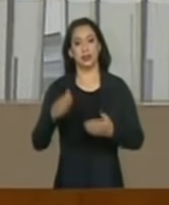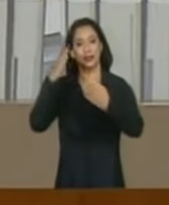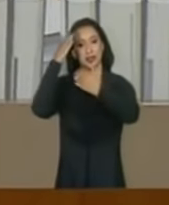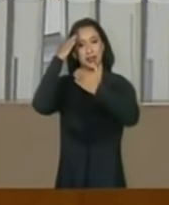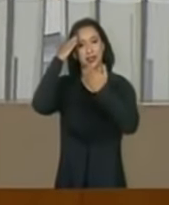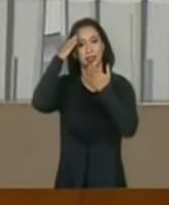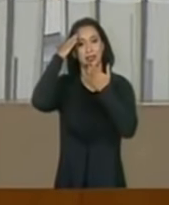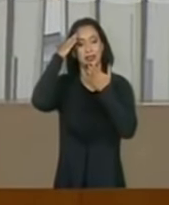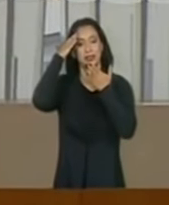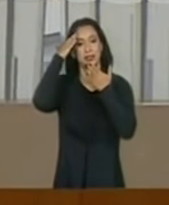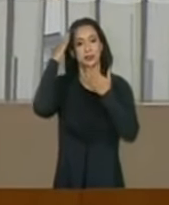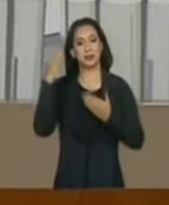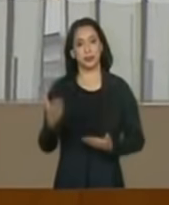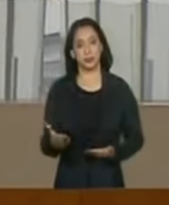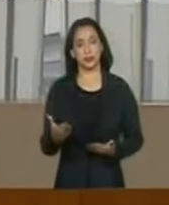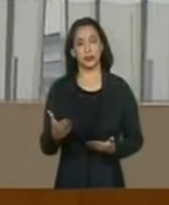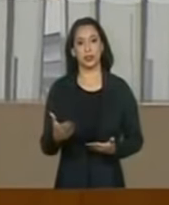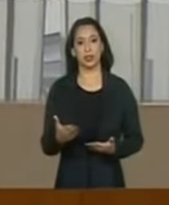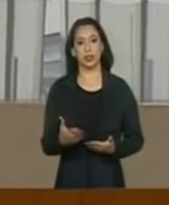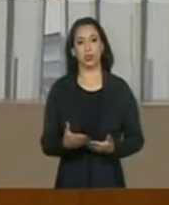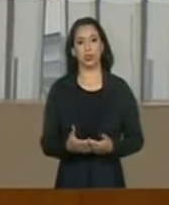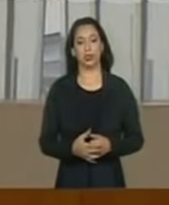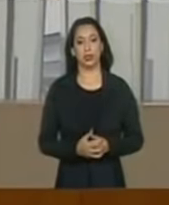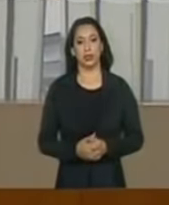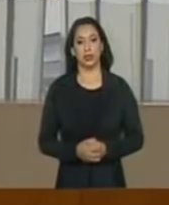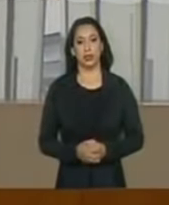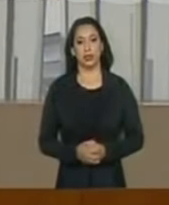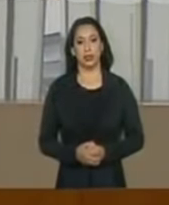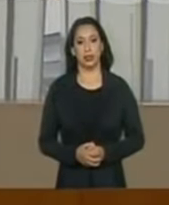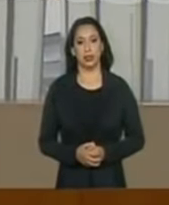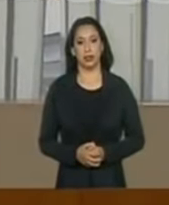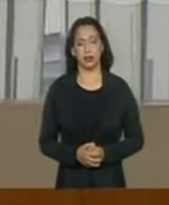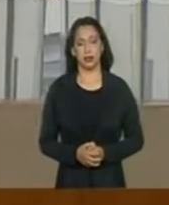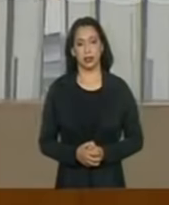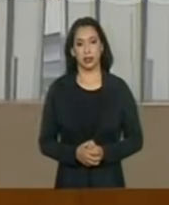a lei à mesa da intervenção de vossa excelência